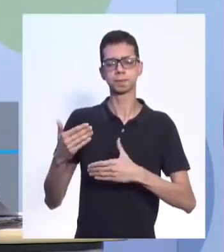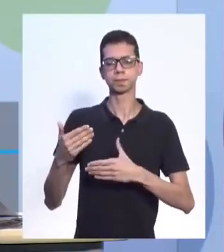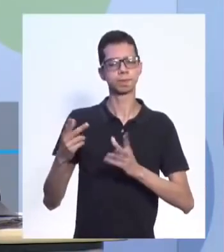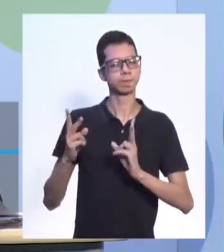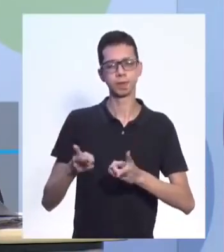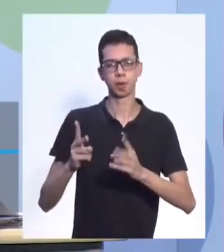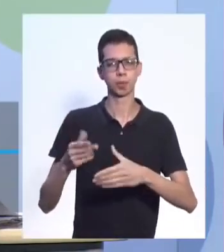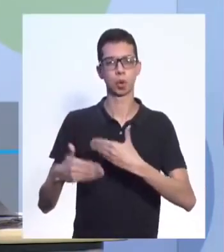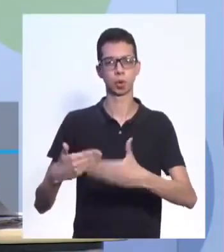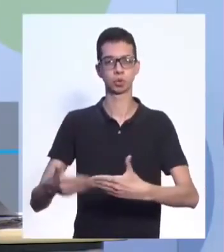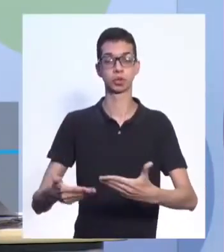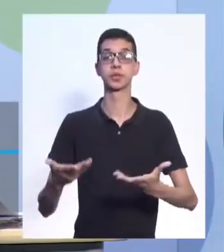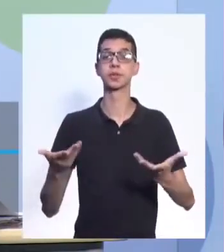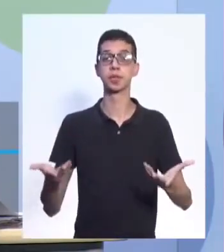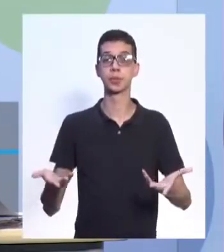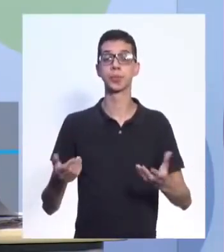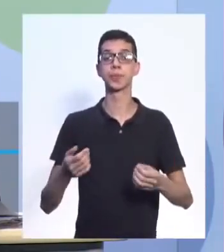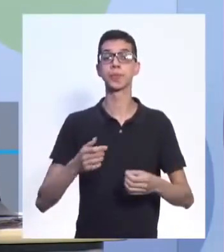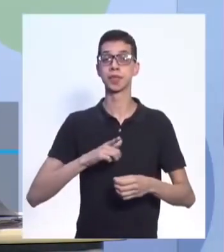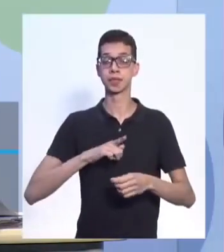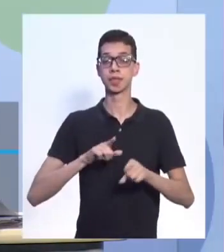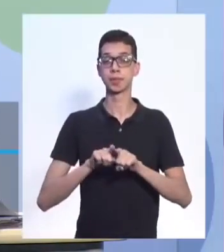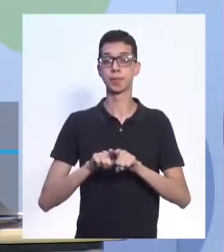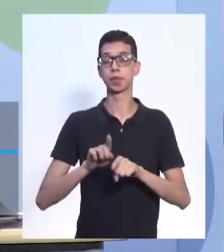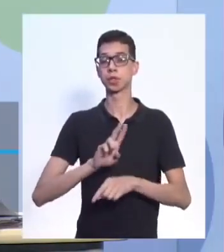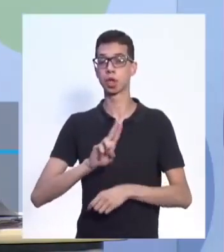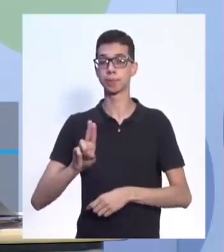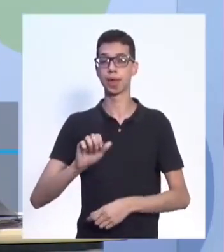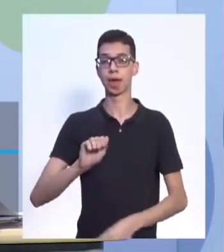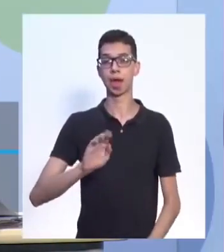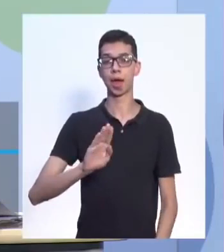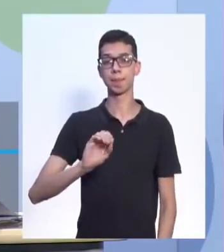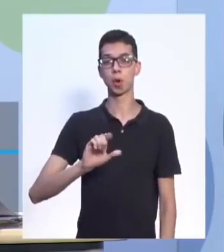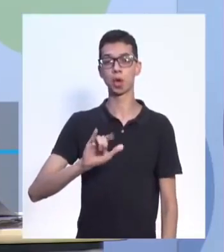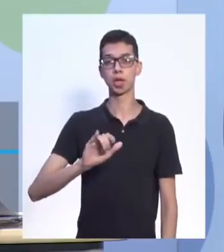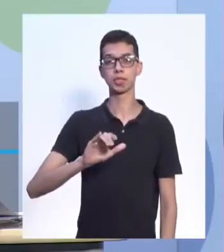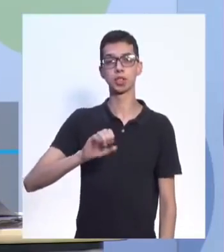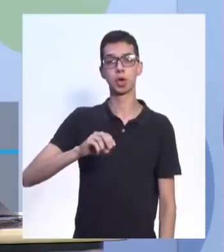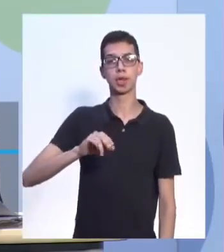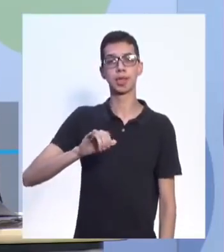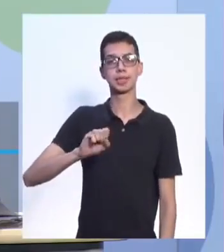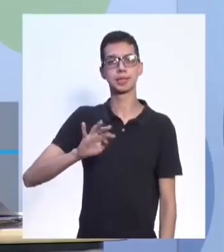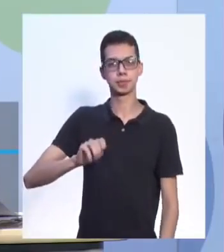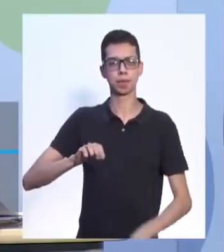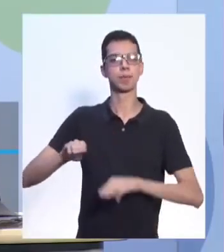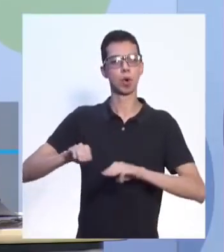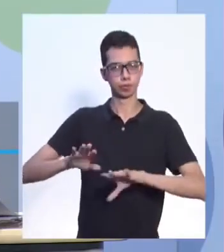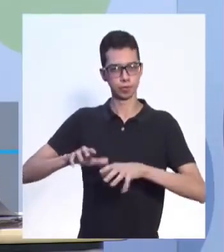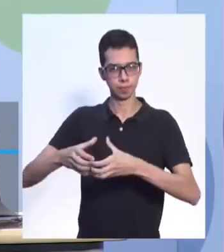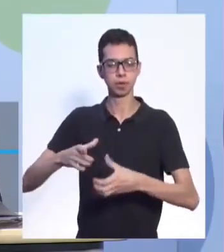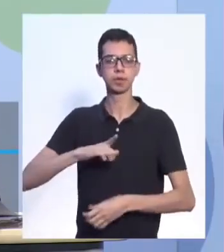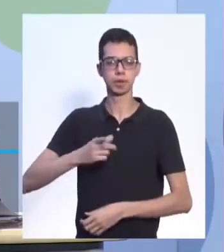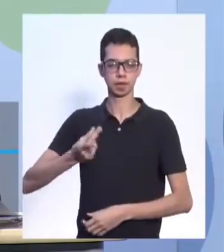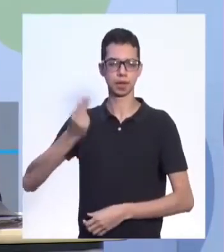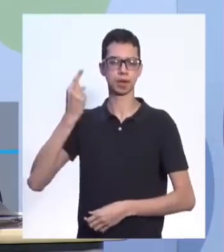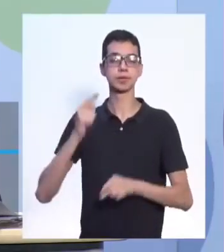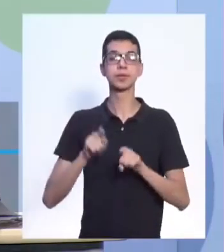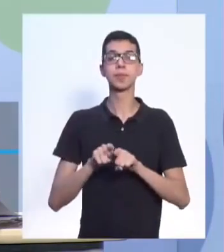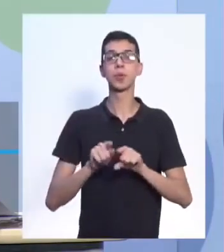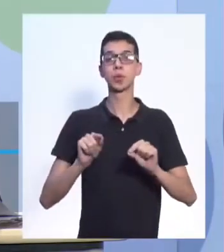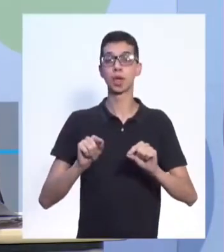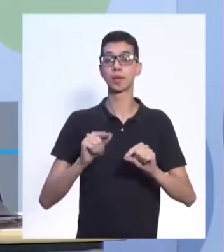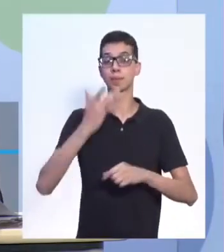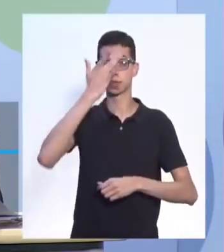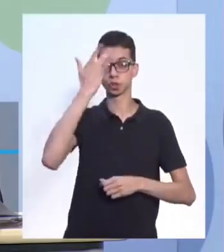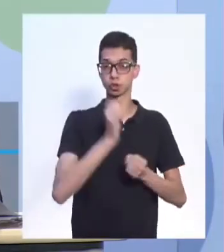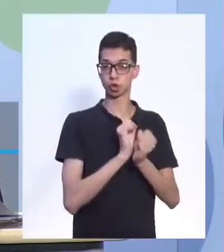do tempo. Então, teve o movimento abolicionista, antes do movimento abolicionista, tinham as questões, né, das fugas para os quilombos,